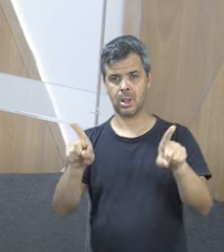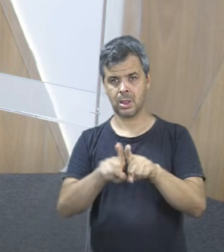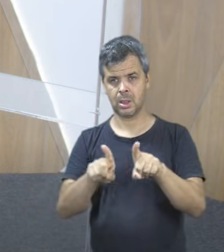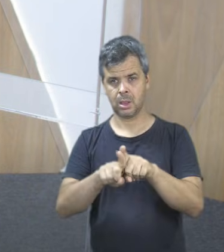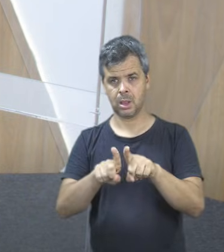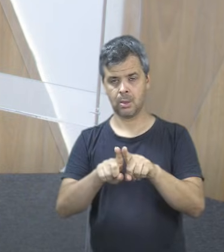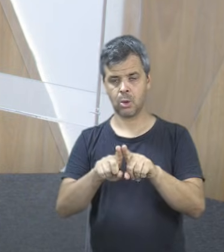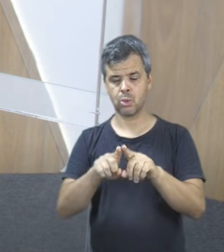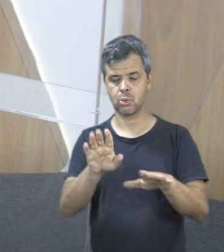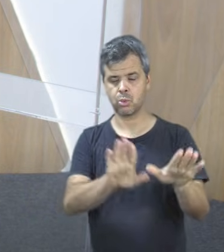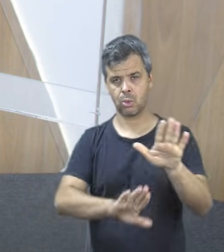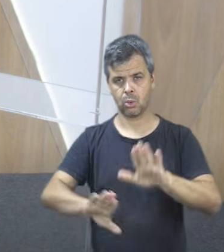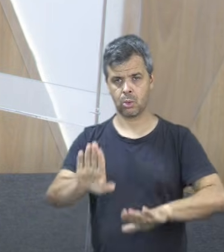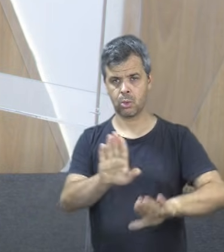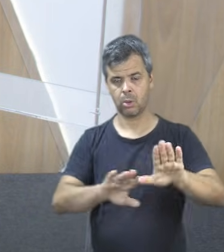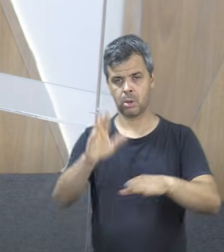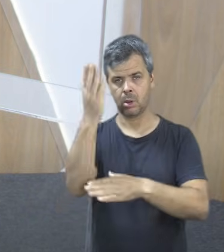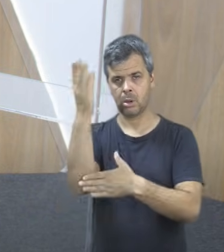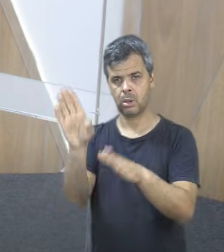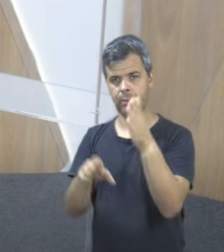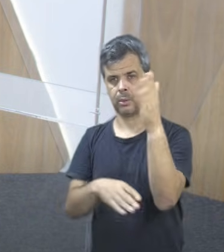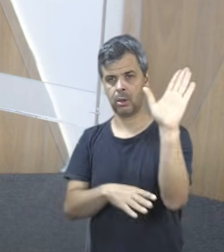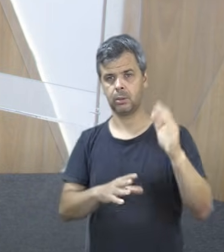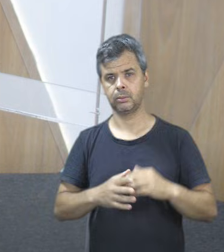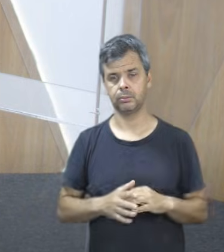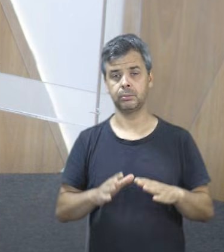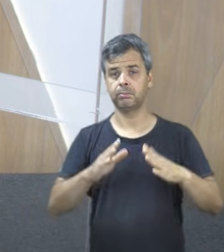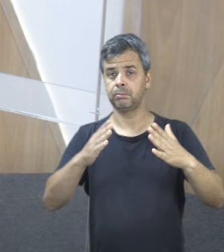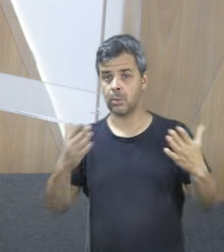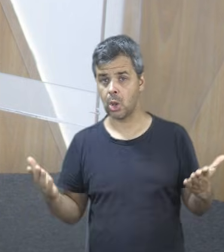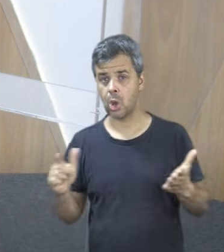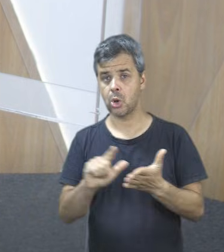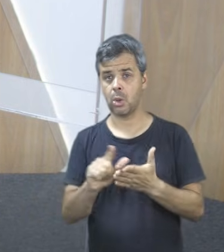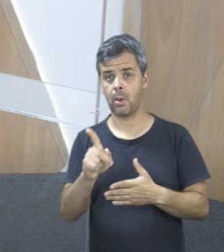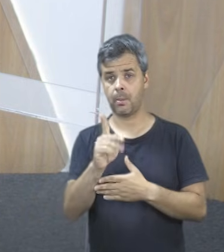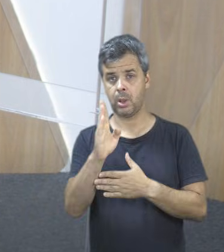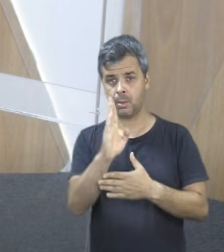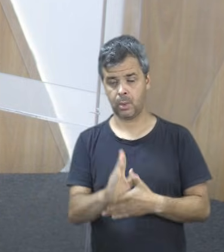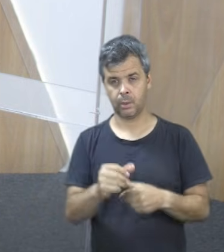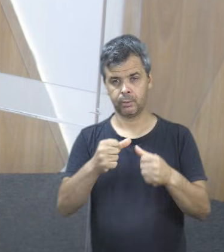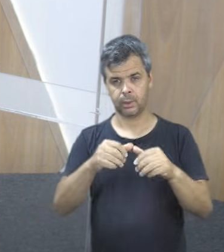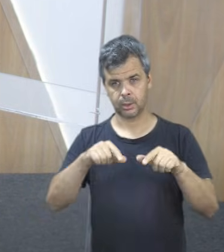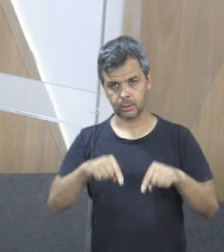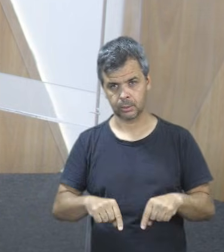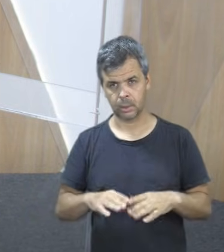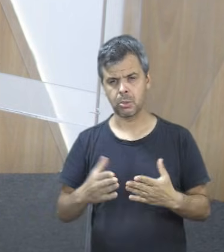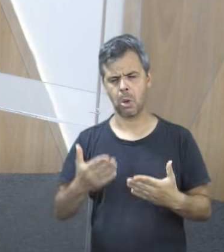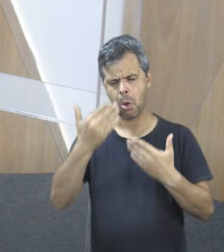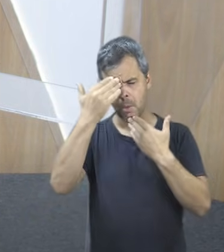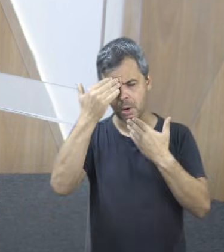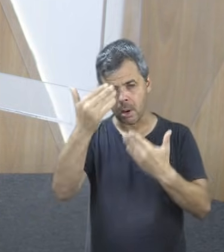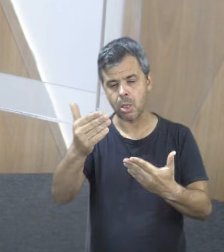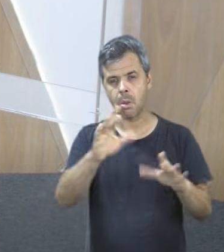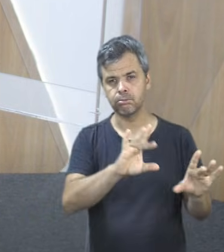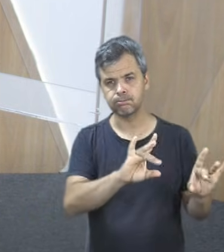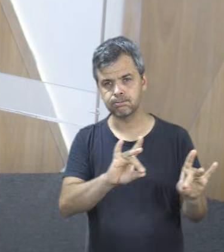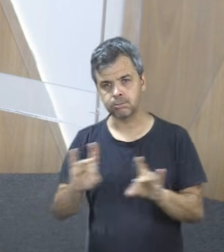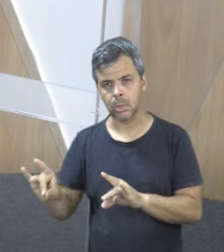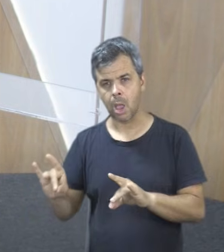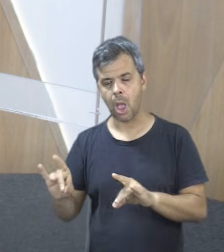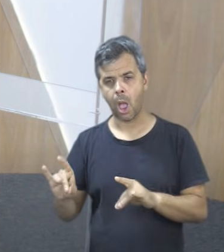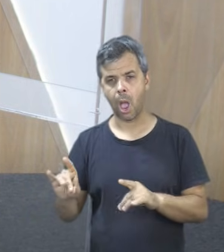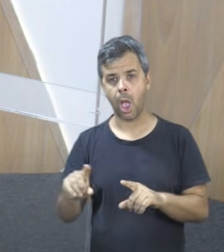ações de preservação da floresta. E é isso, o Jornal PT Brasil fica por aqui. Muito obrigado pela sua companhia.